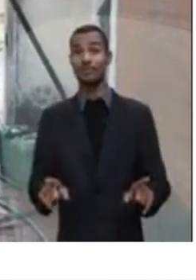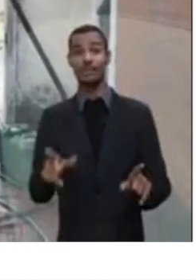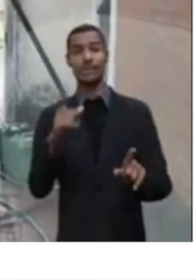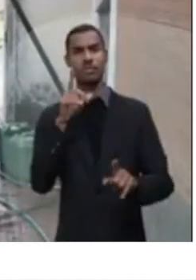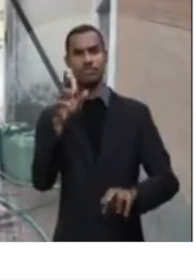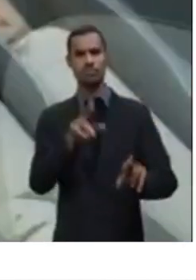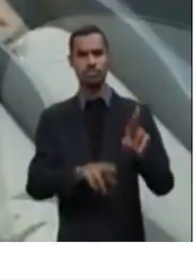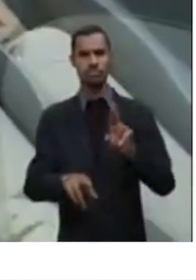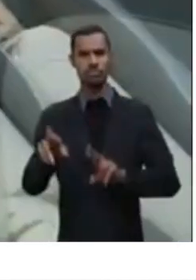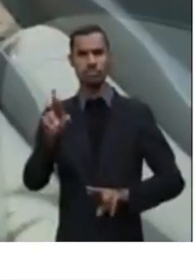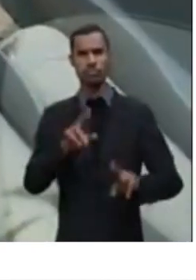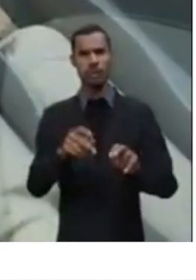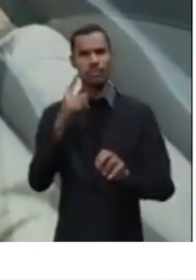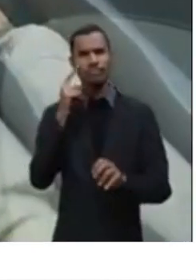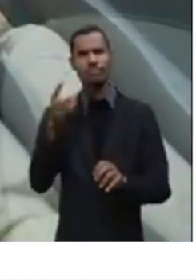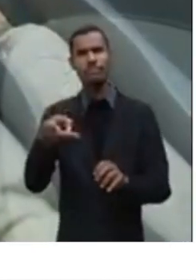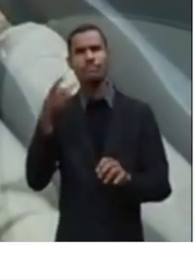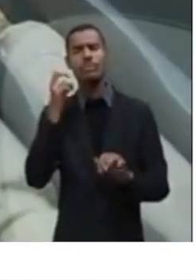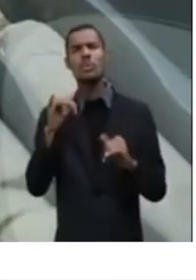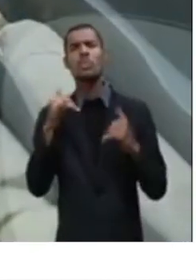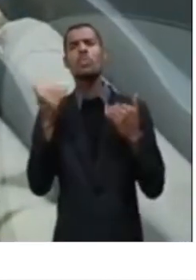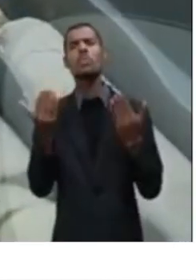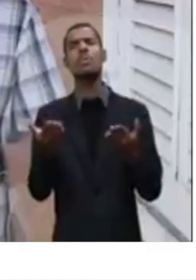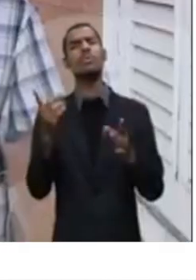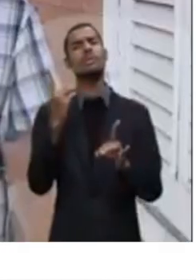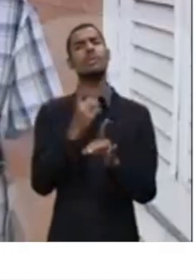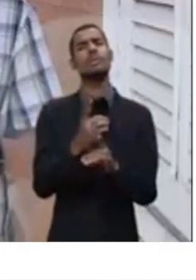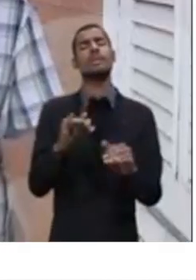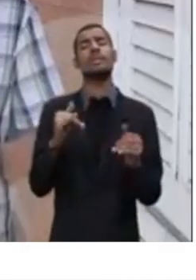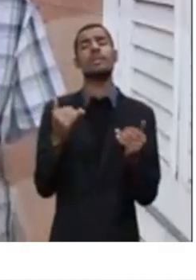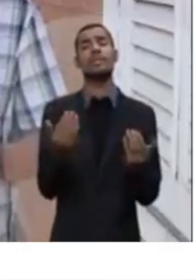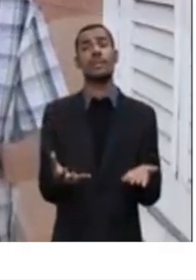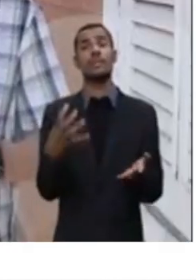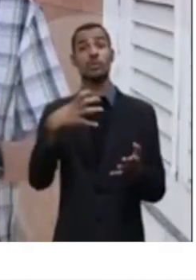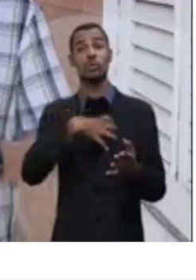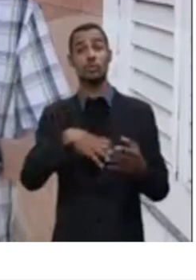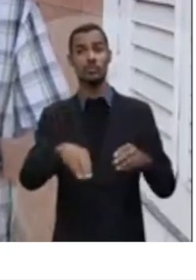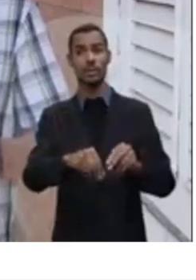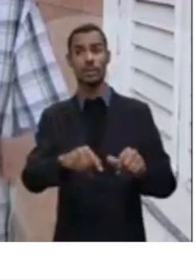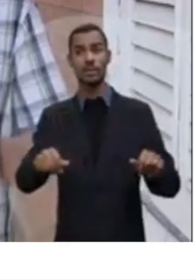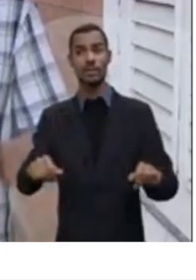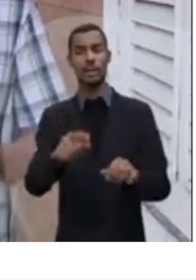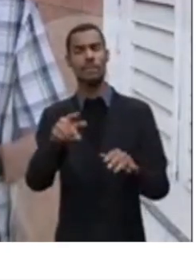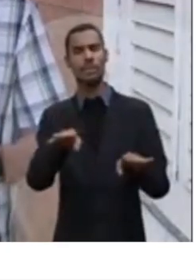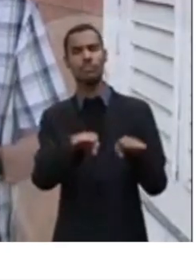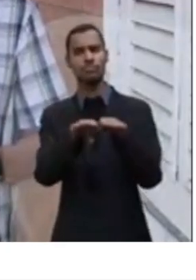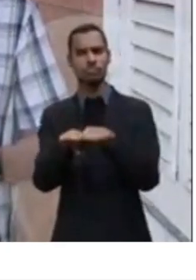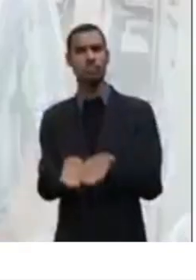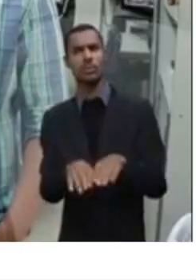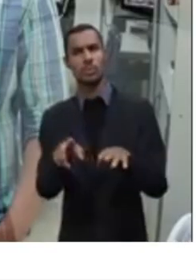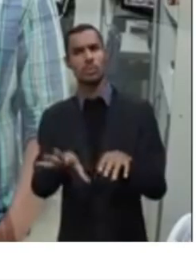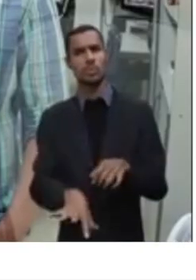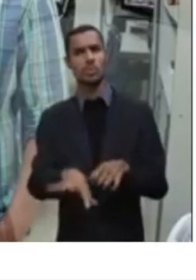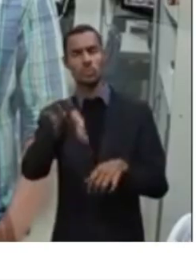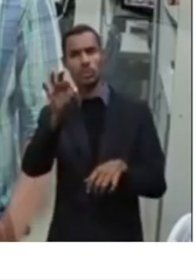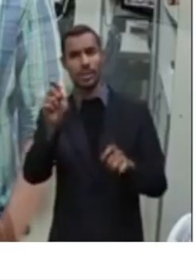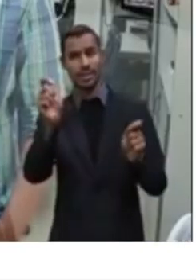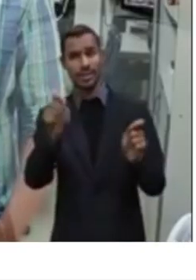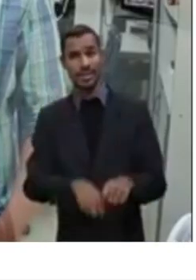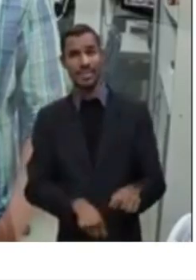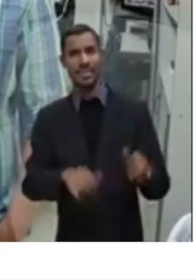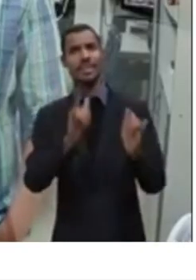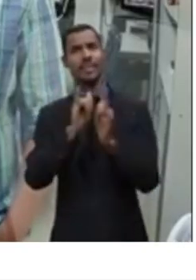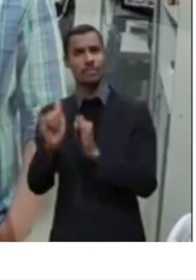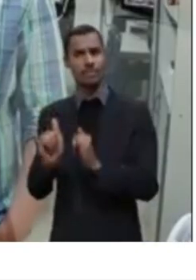a sondagem para verificar qual o solo que a gente vai encontrar. Porque o tipo de solo é um parâmetro para a gente escolher a fundação. E esses dados